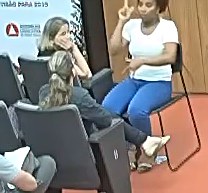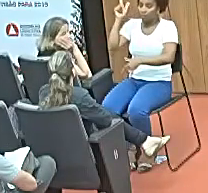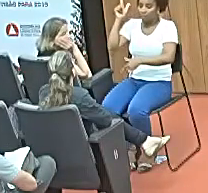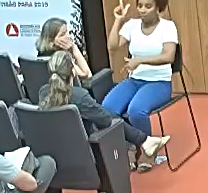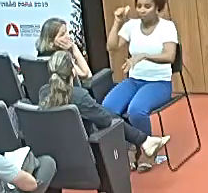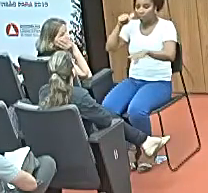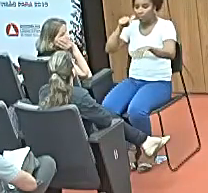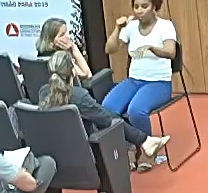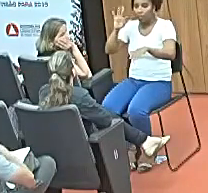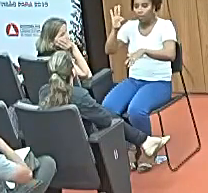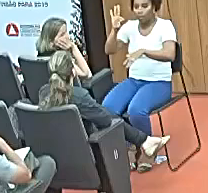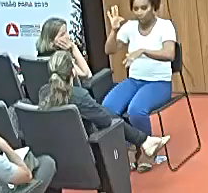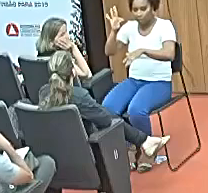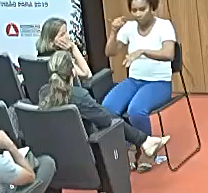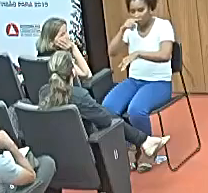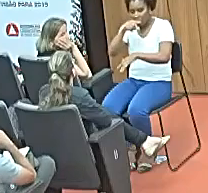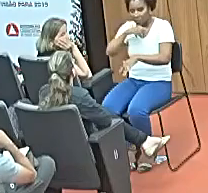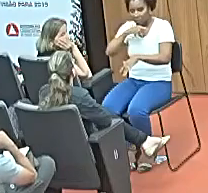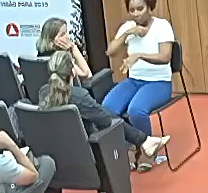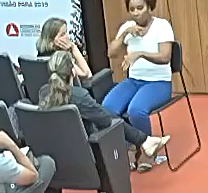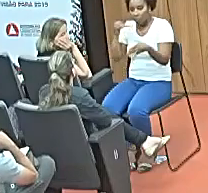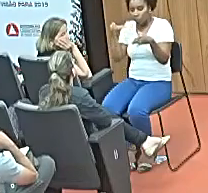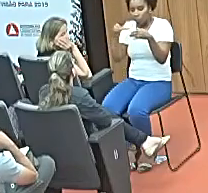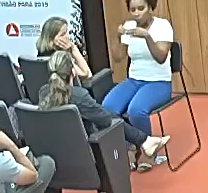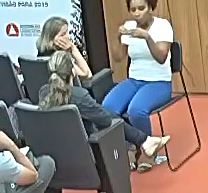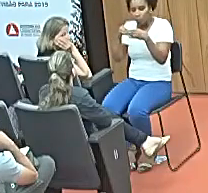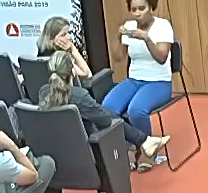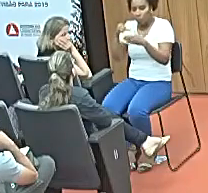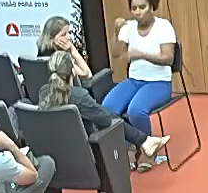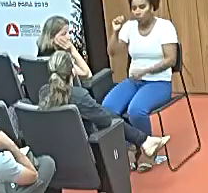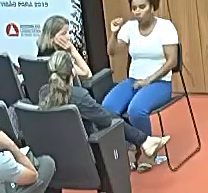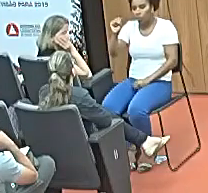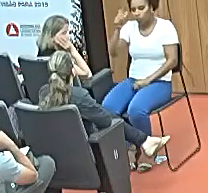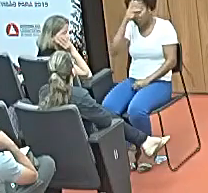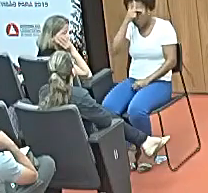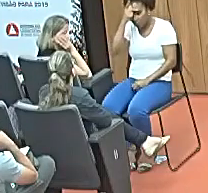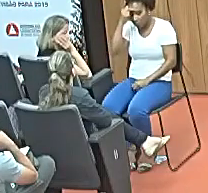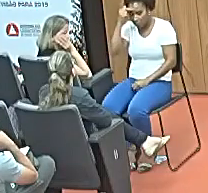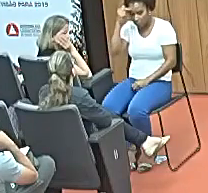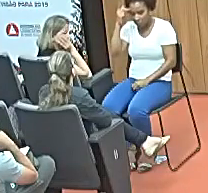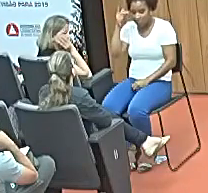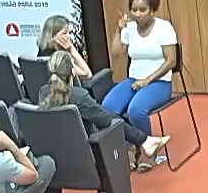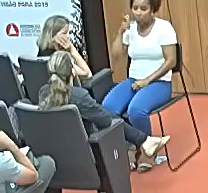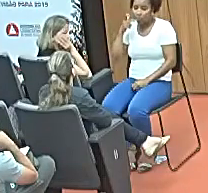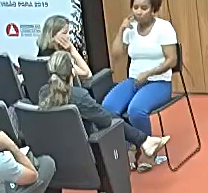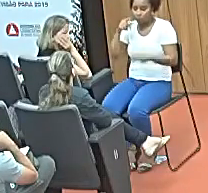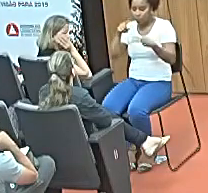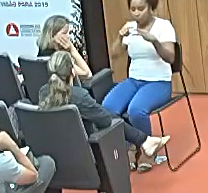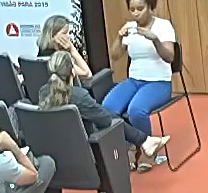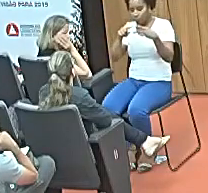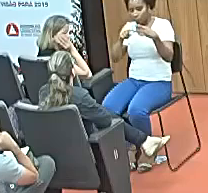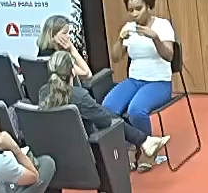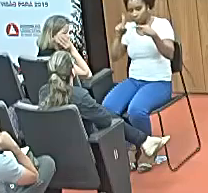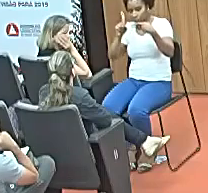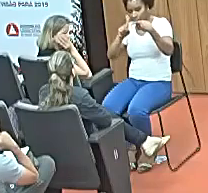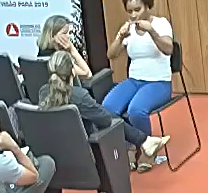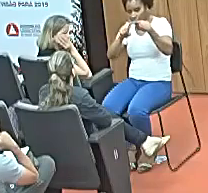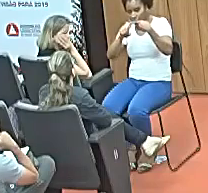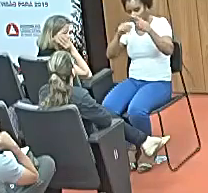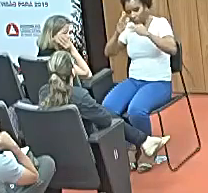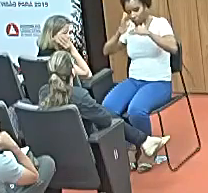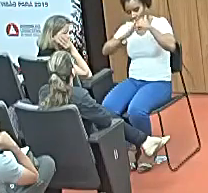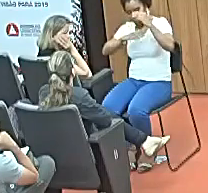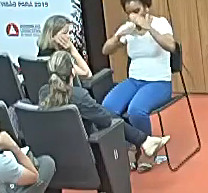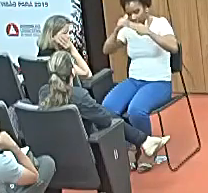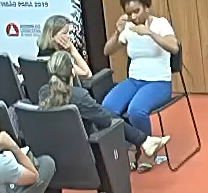nós identificamos duas áreas de interesse que é foram área de qualificação profissional e